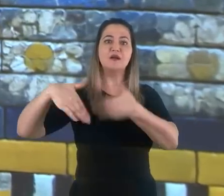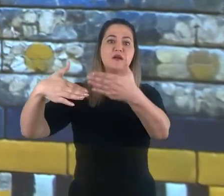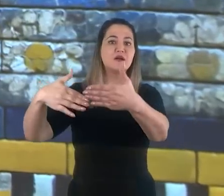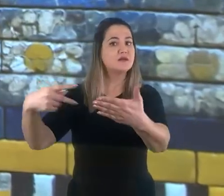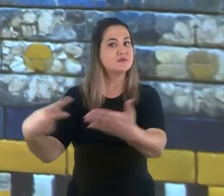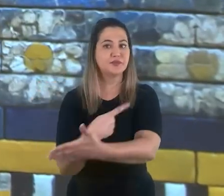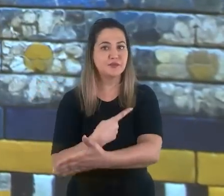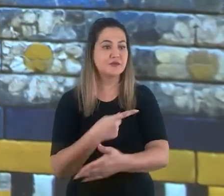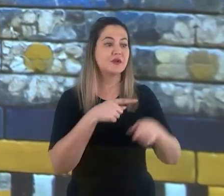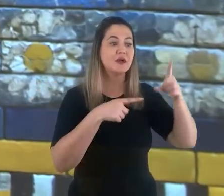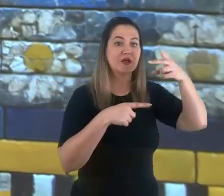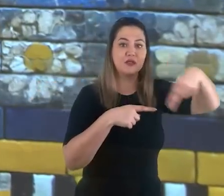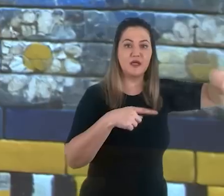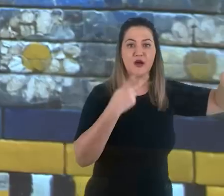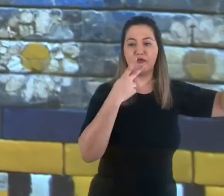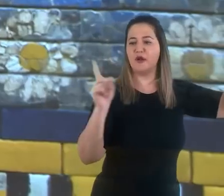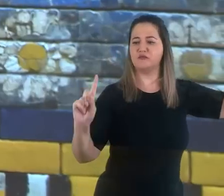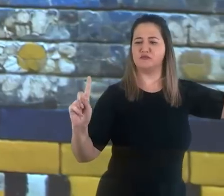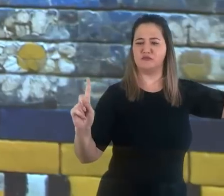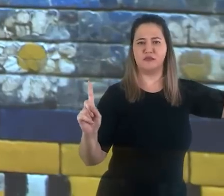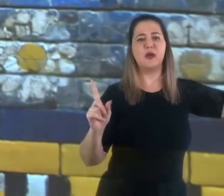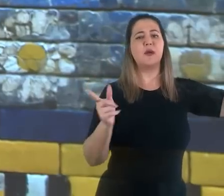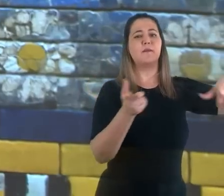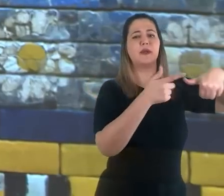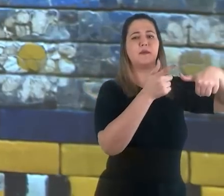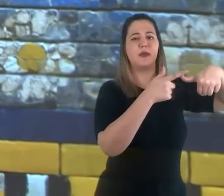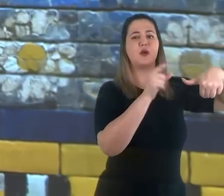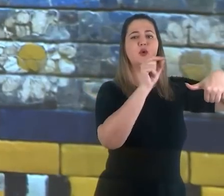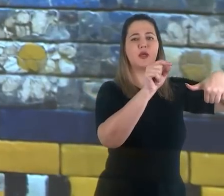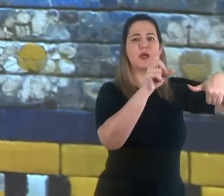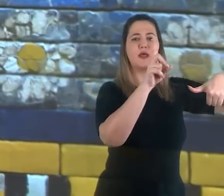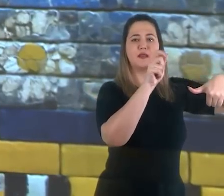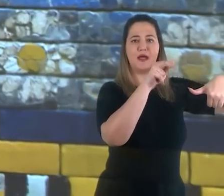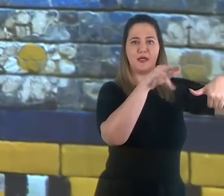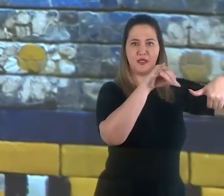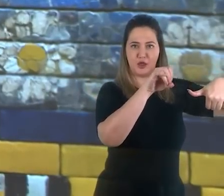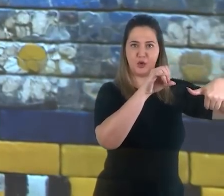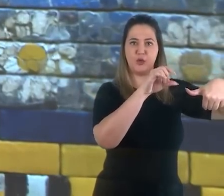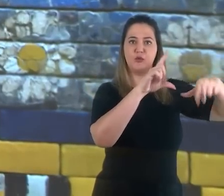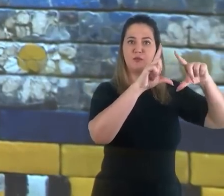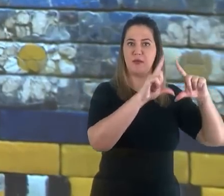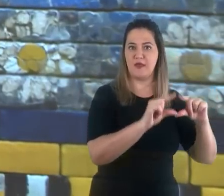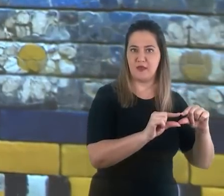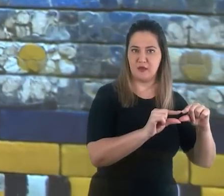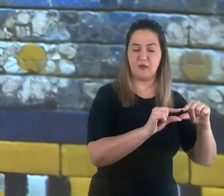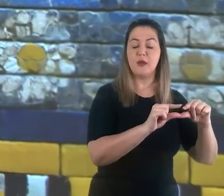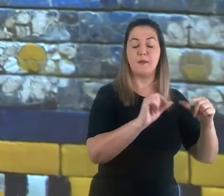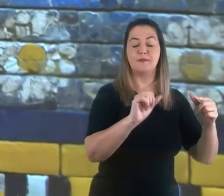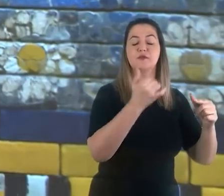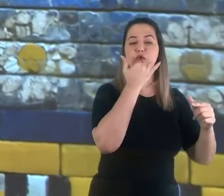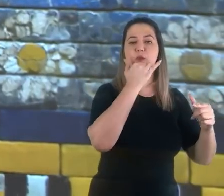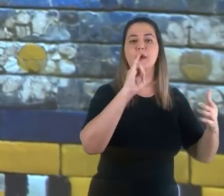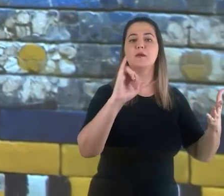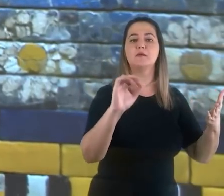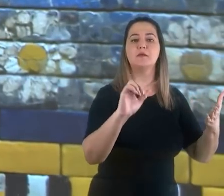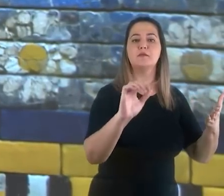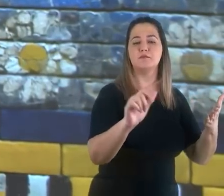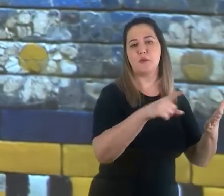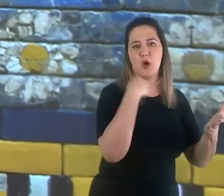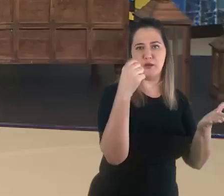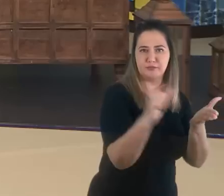a história mostrou que era Daniel que estava certo, e não as profecias acadianas. Mas eu admito que essa ainda não é a resposta